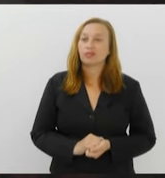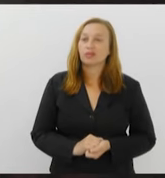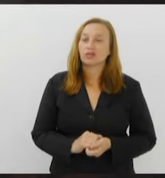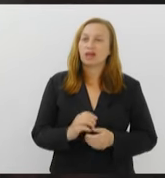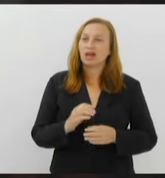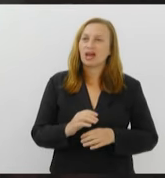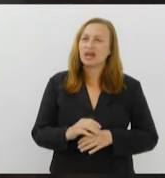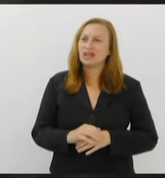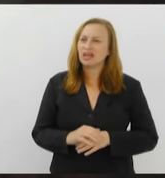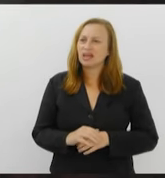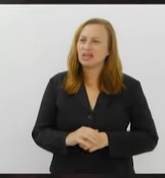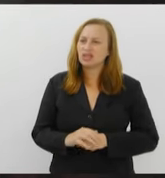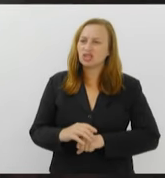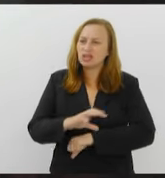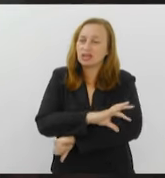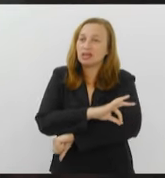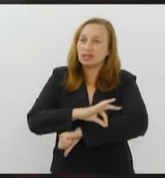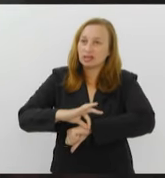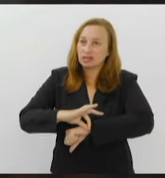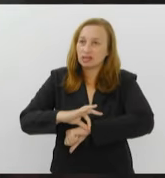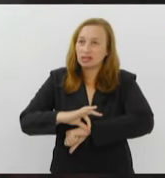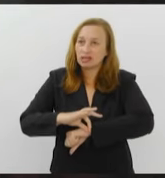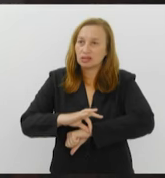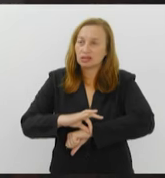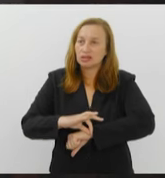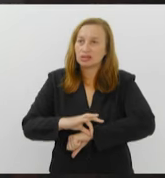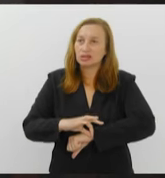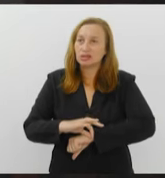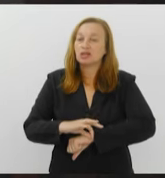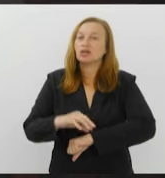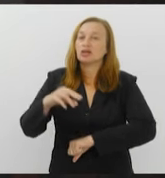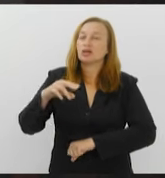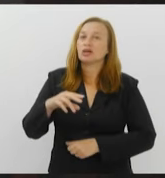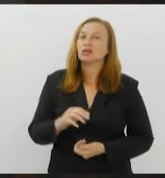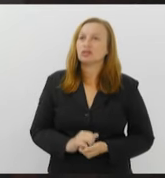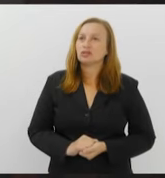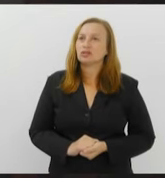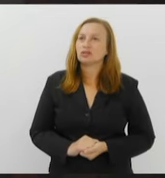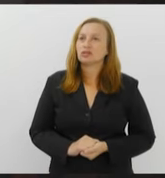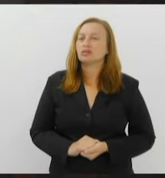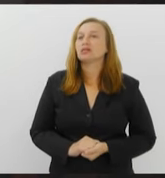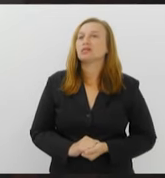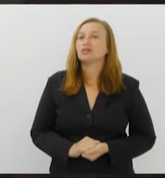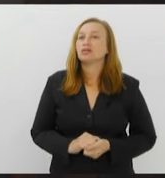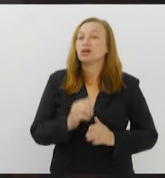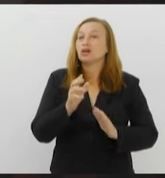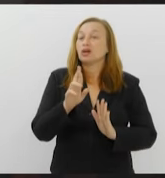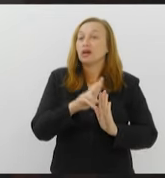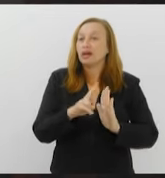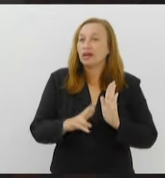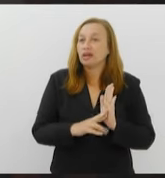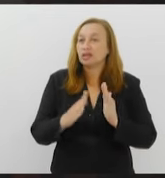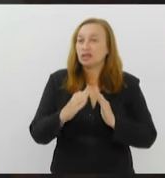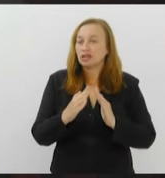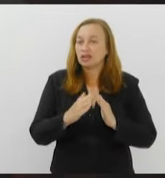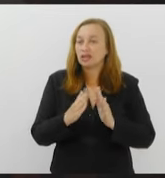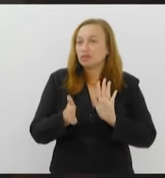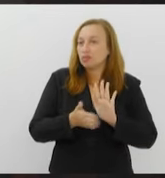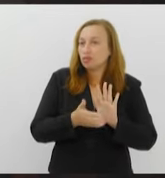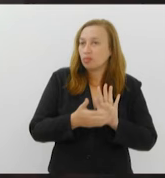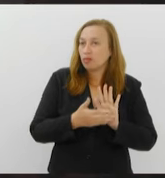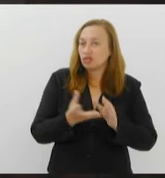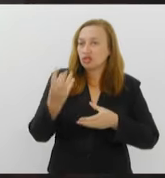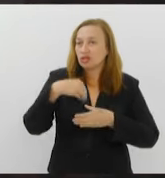arquiteta senhora Dora Monteiro e Silva de Alcântara, pendendo de parecer da Comissão de Normas Internas e